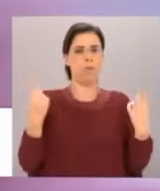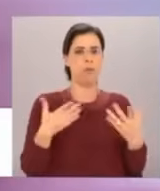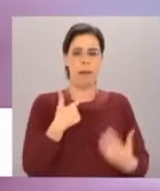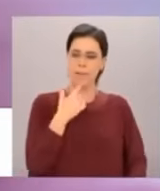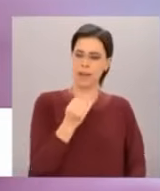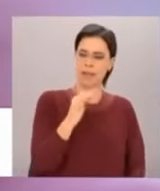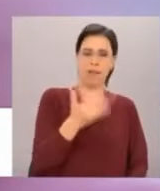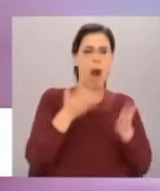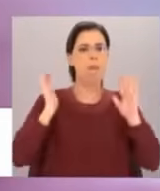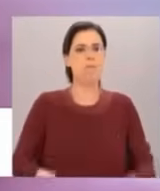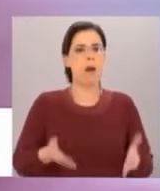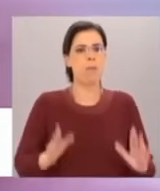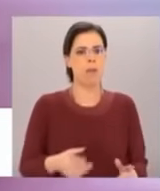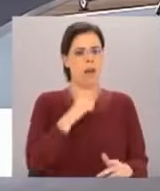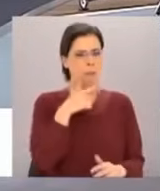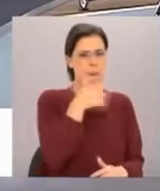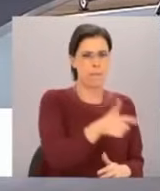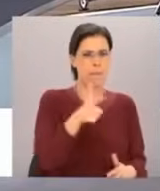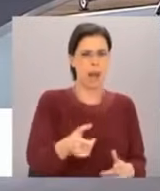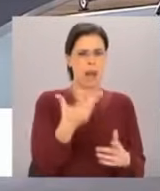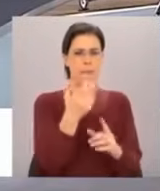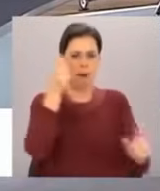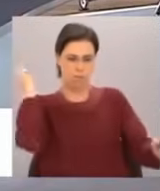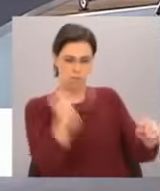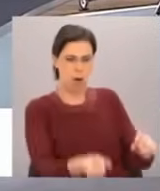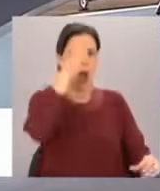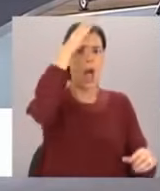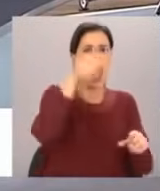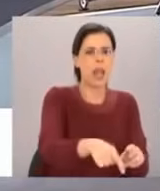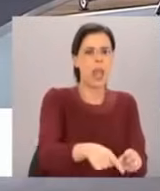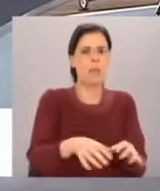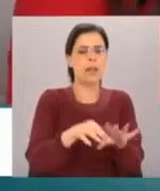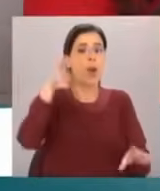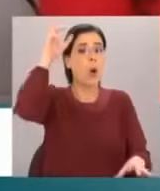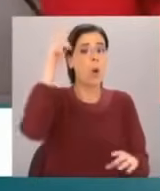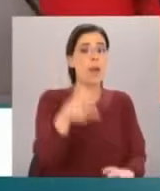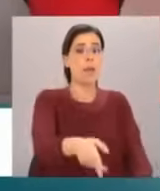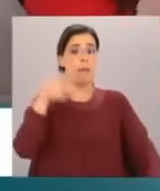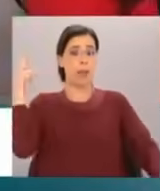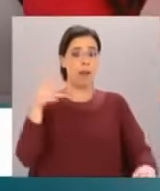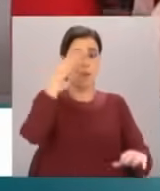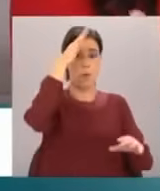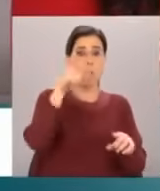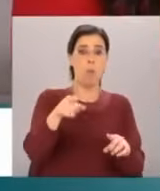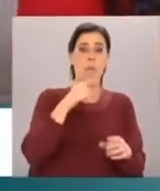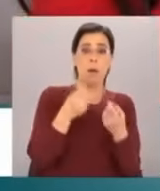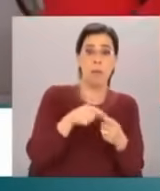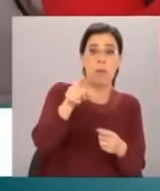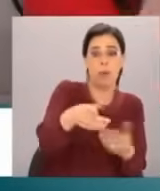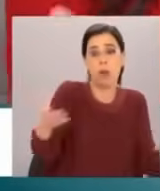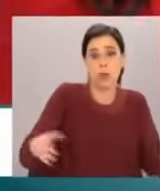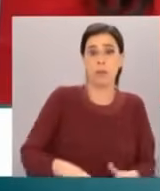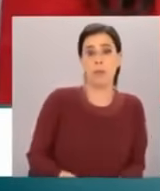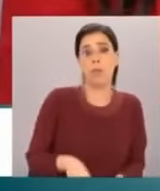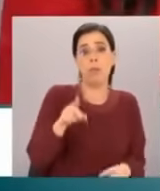lugar no século 21 em que é possível matar os animais à paulada animais por exemplo como coelho-bravo um animal que até ele deve ser muito próximo